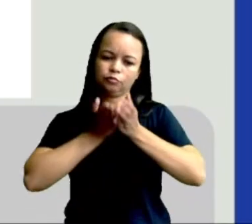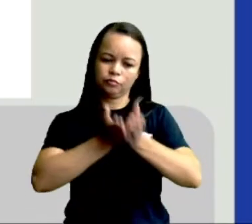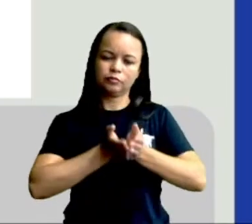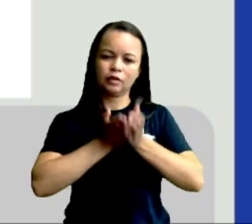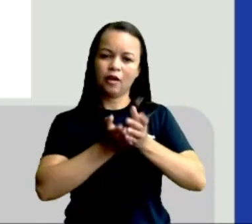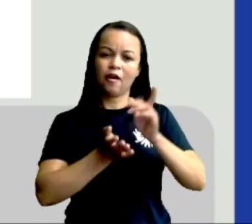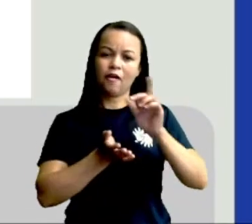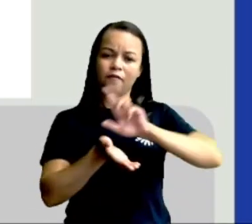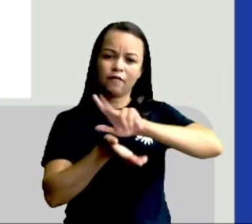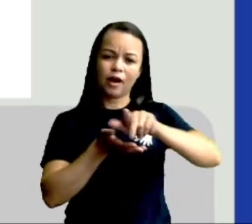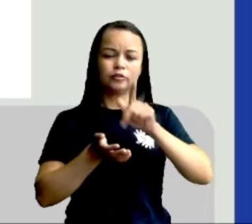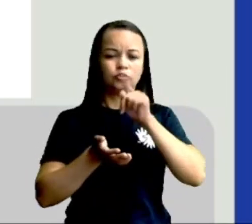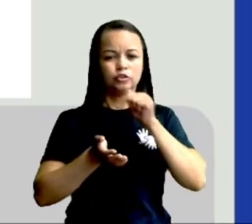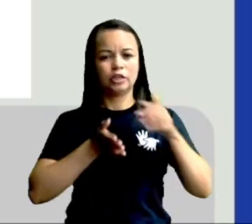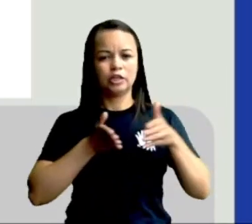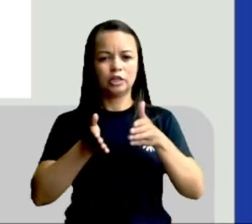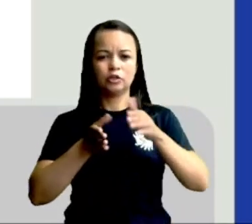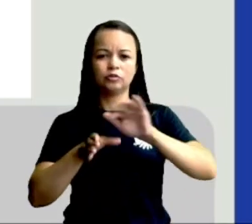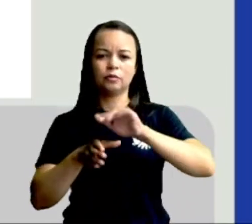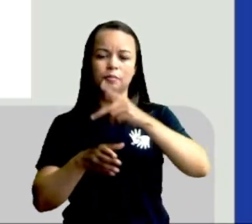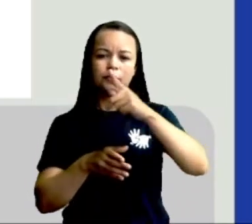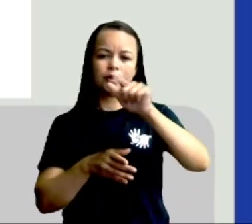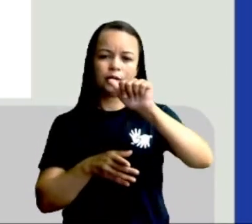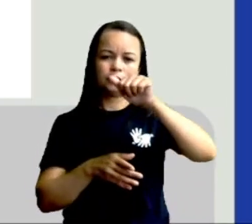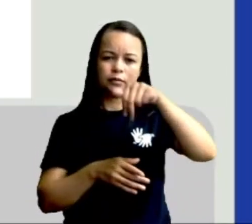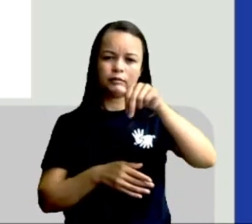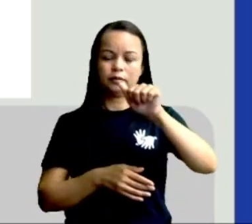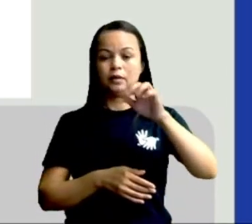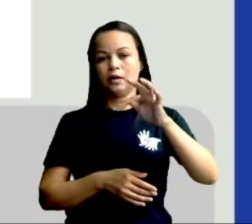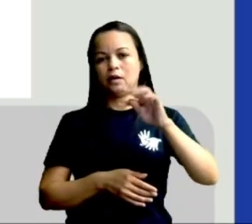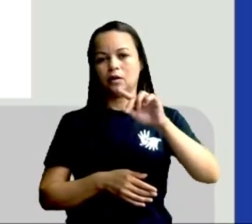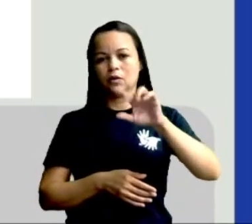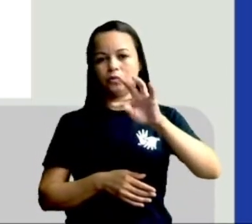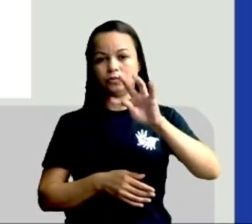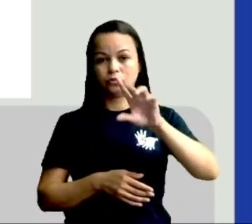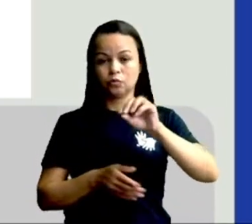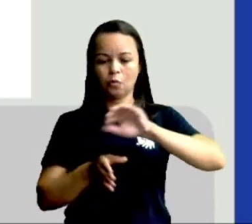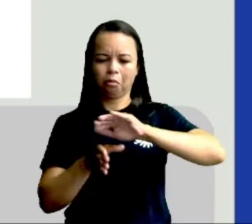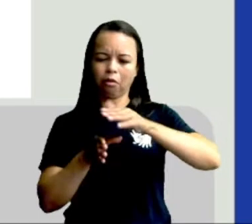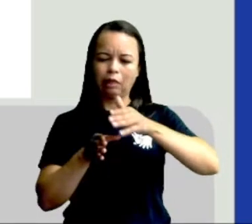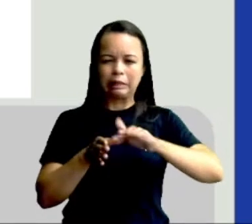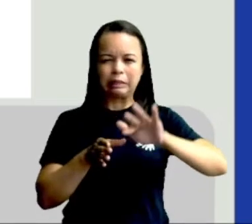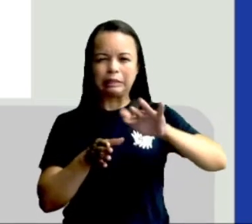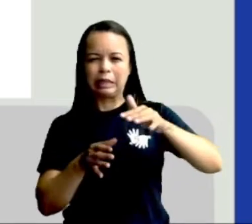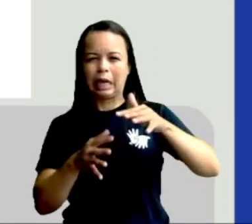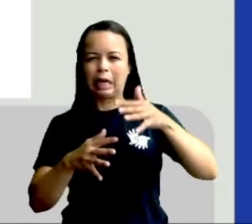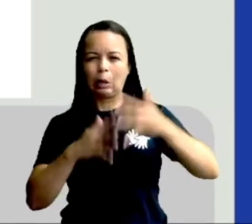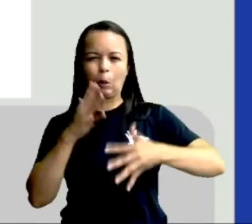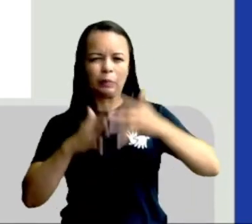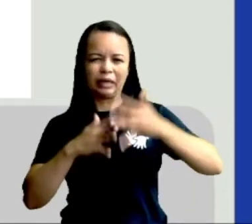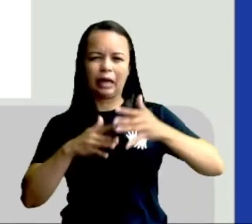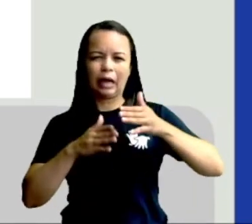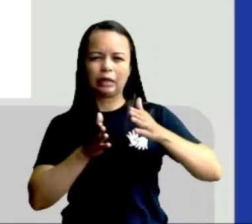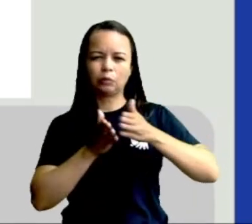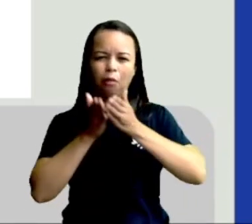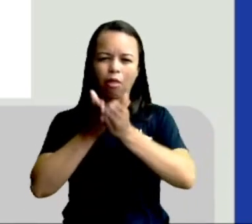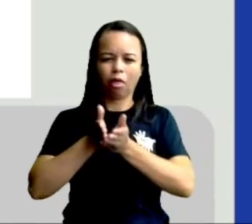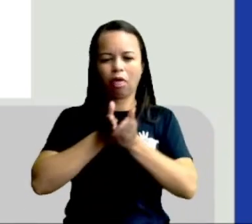do Brasil são de planaltos, ou seja, tem uns locais meio íngremes, meio complicado de se passar.